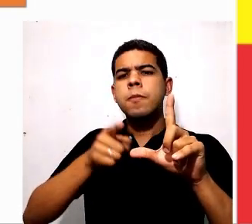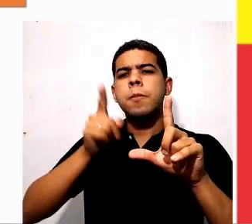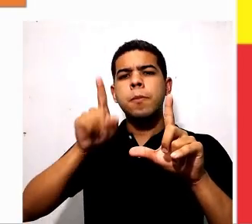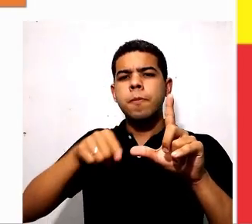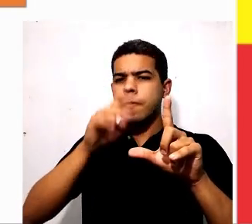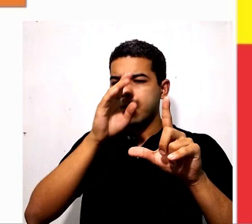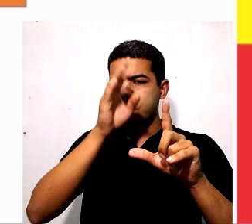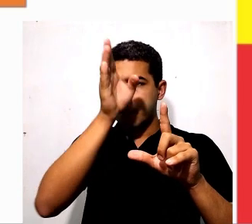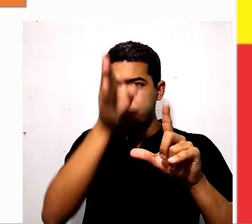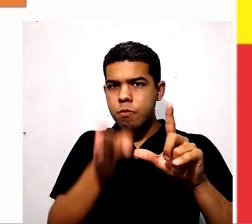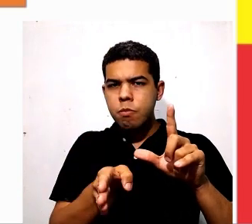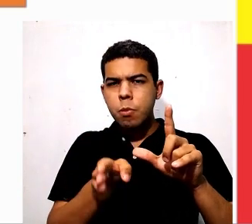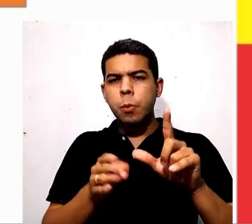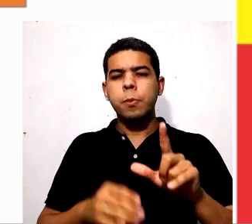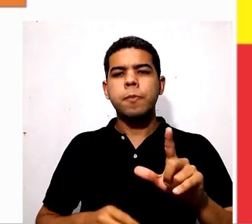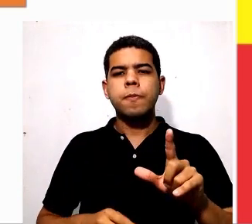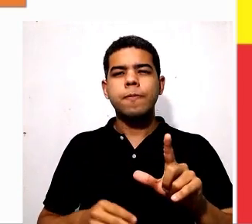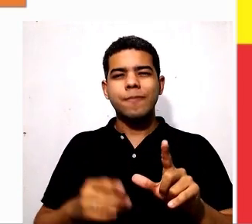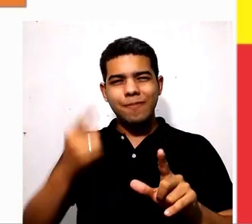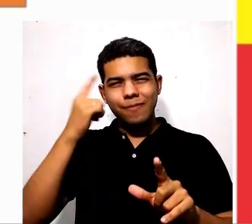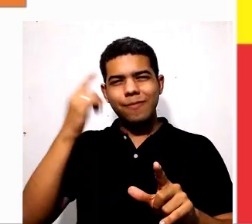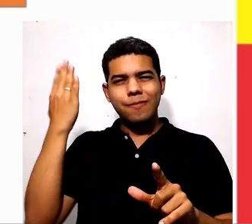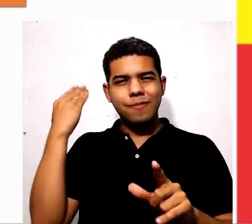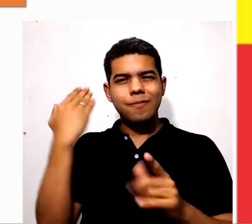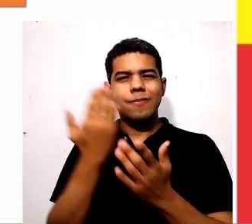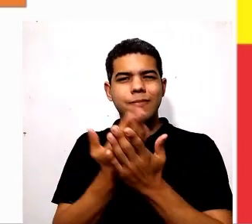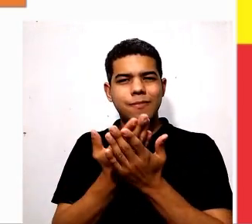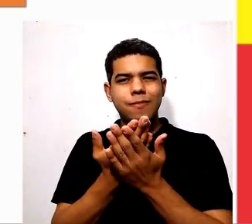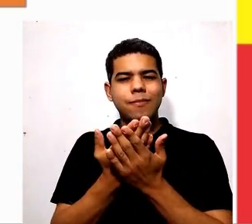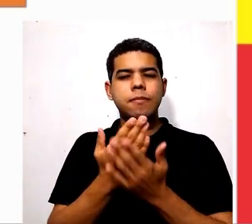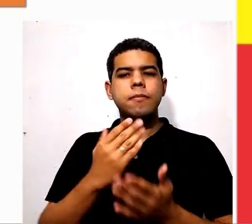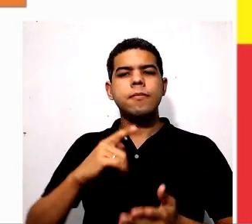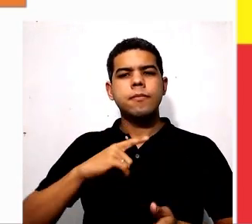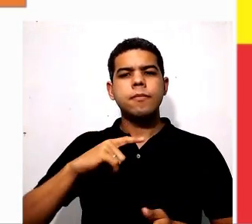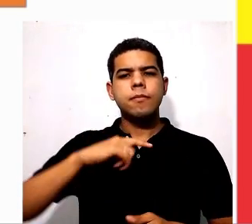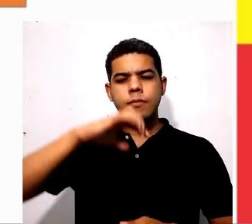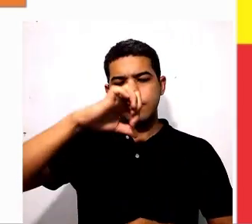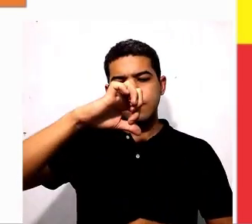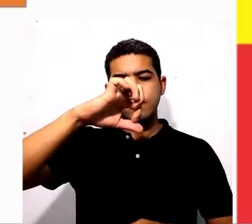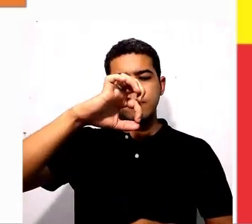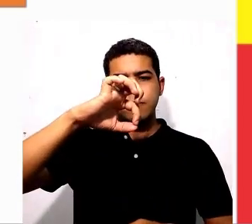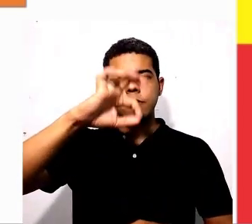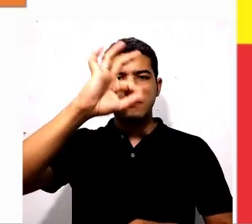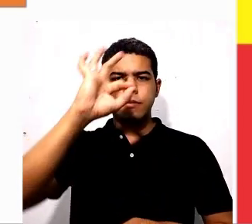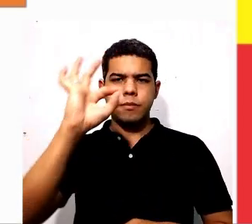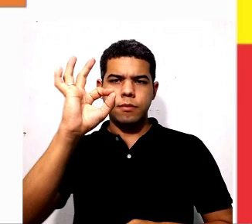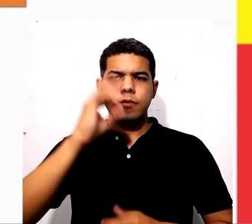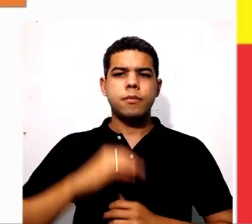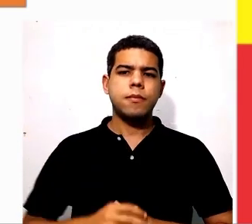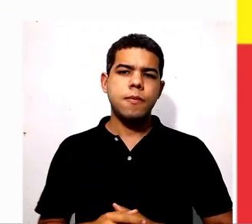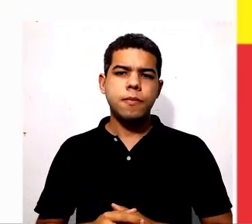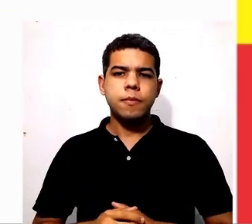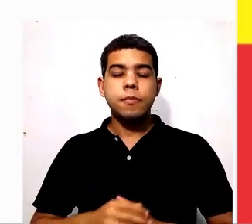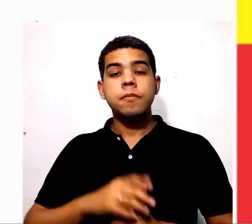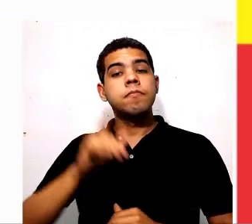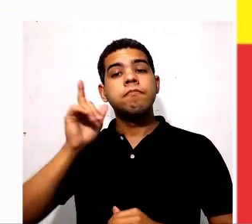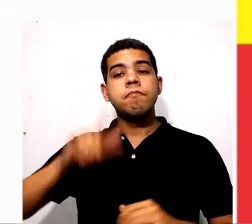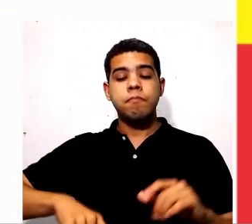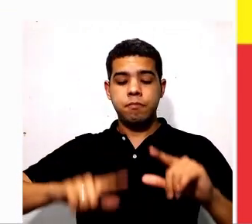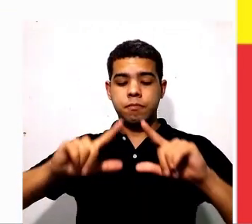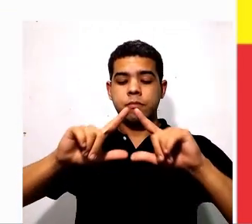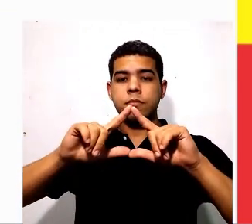reto. Lembra da aula que a gente teve? E esse ângulo reto, 90 graus. Beleza? Então, observe aí essa